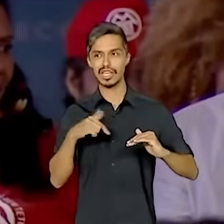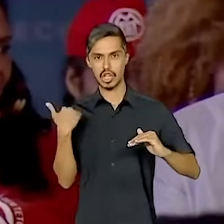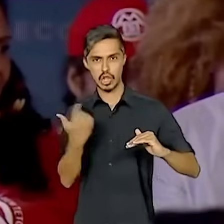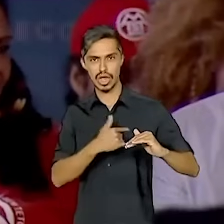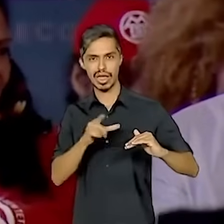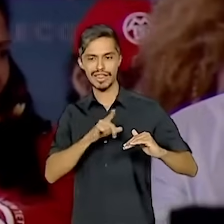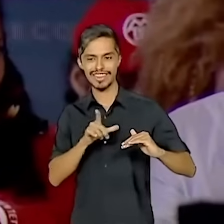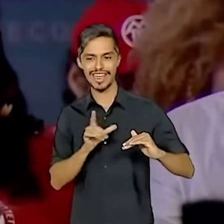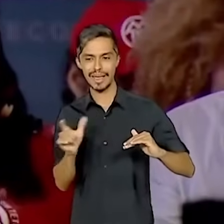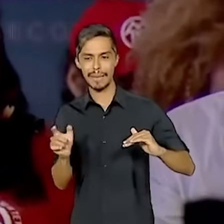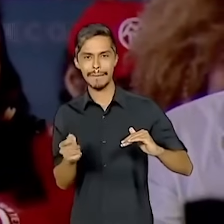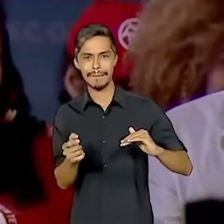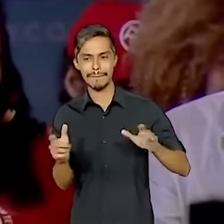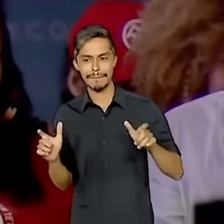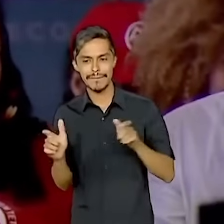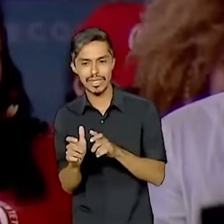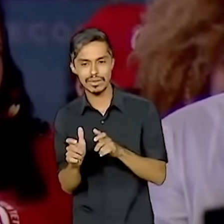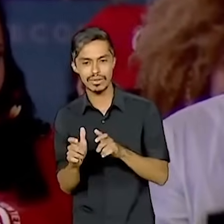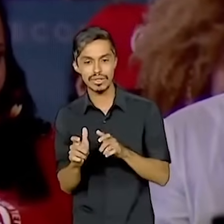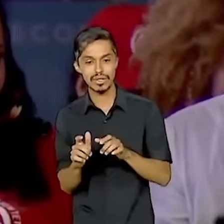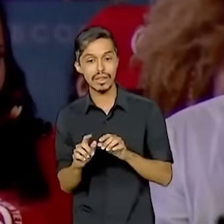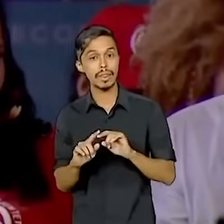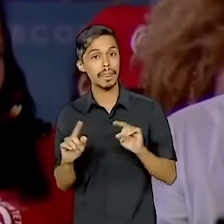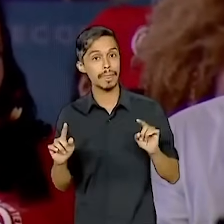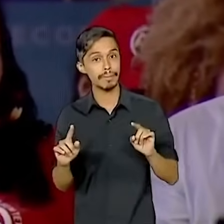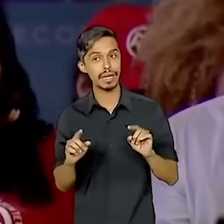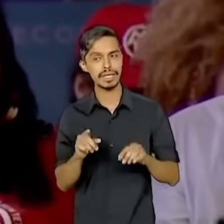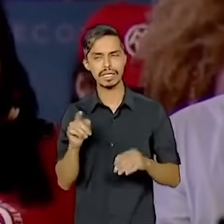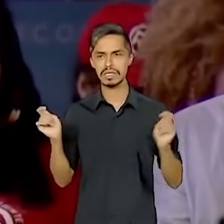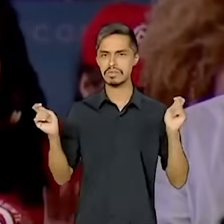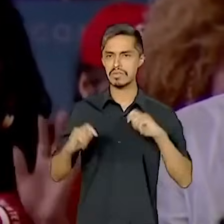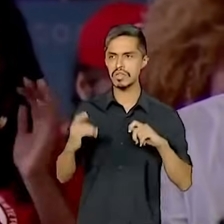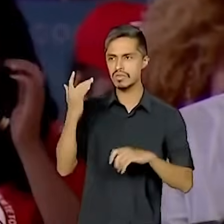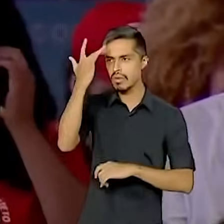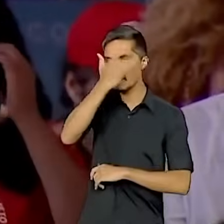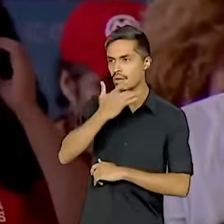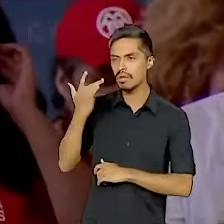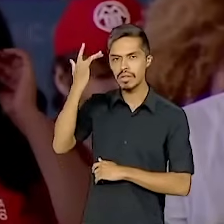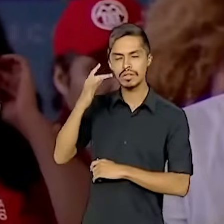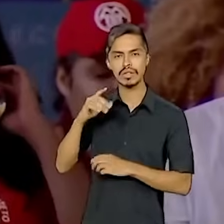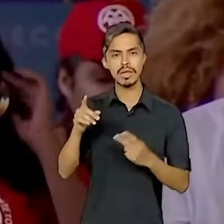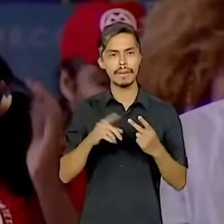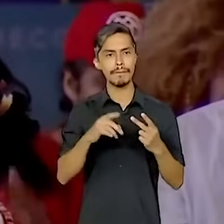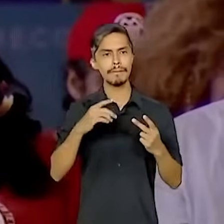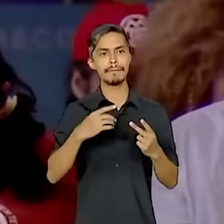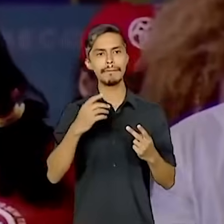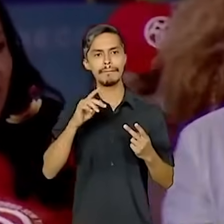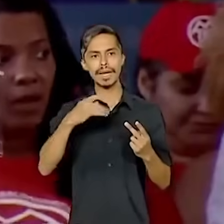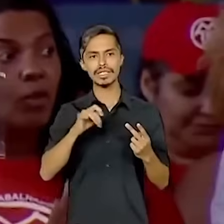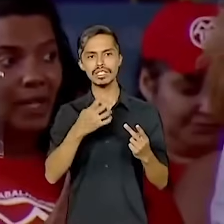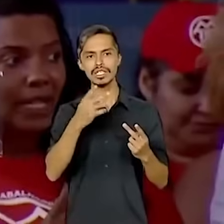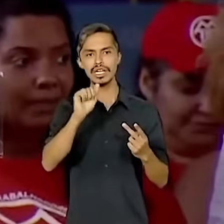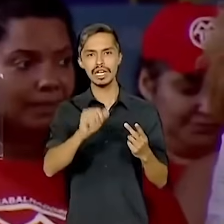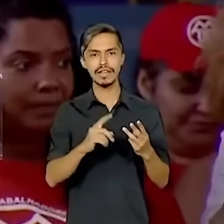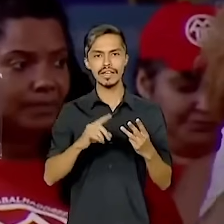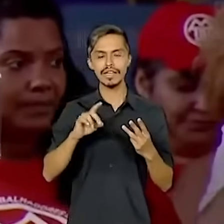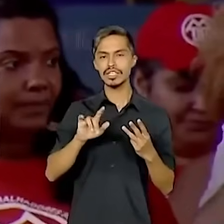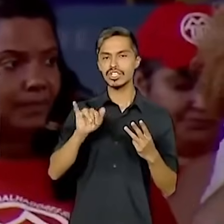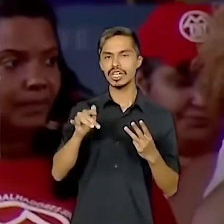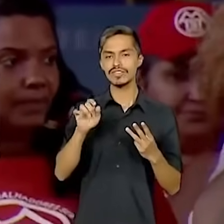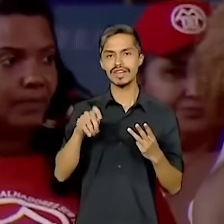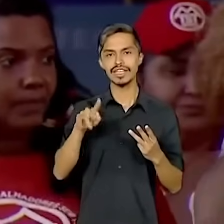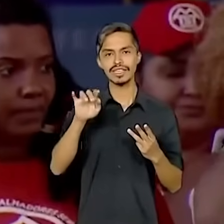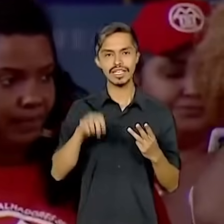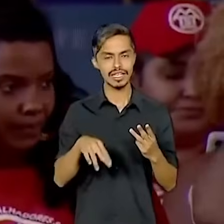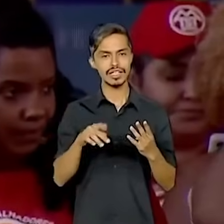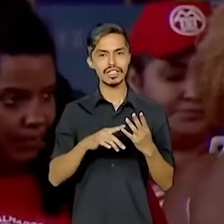minoria. Mas a capacidade do Haddad, do Padilha, do Jacques Wagner, do